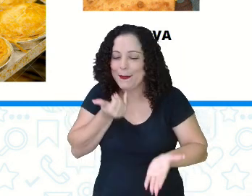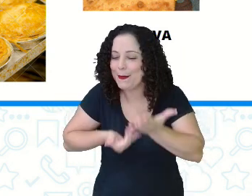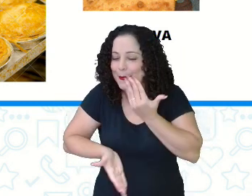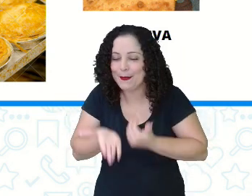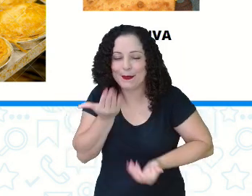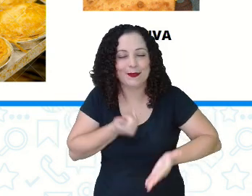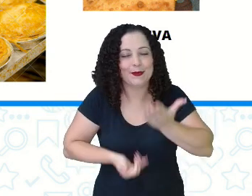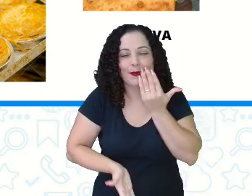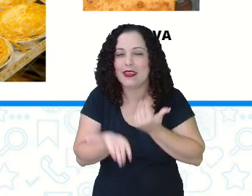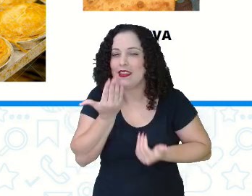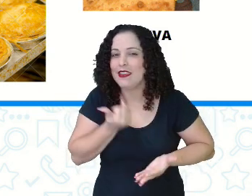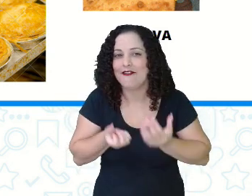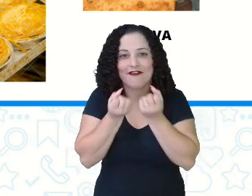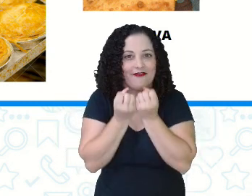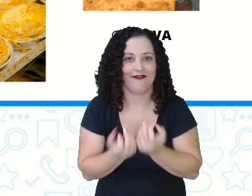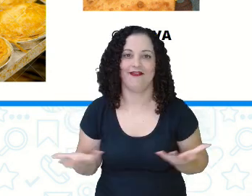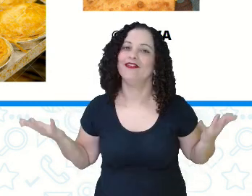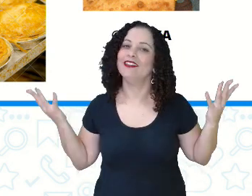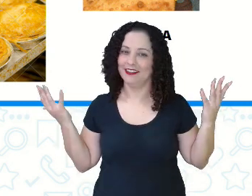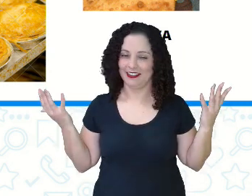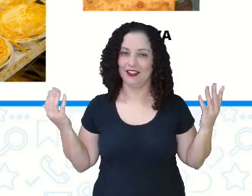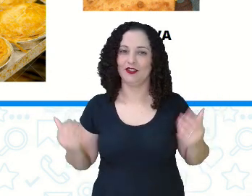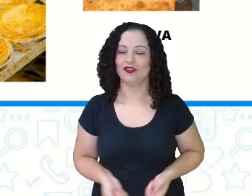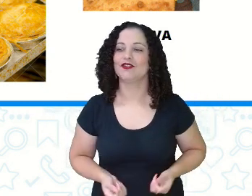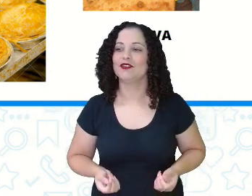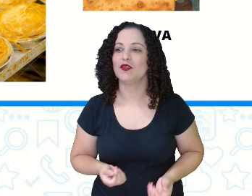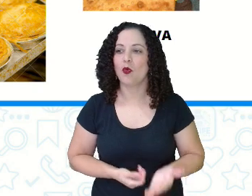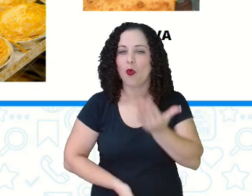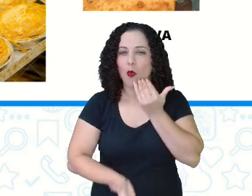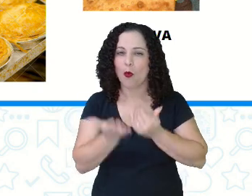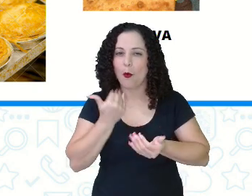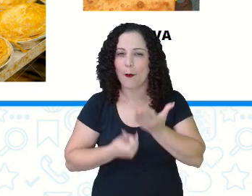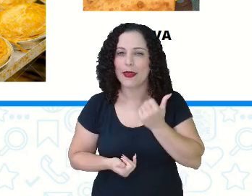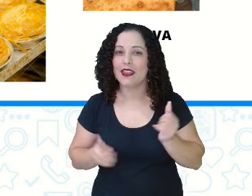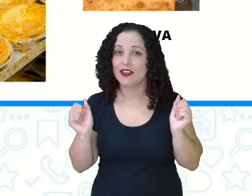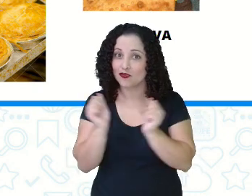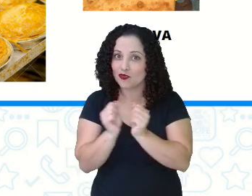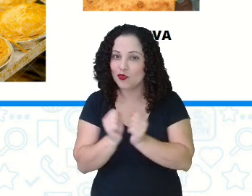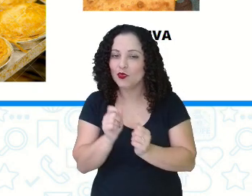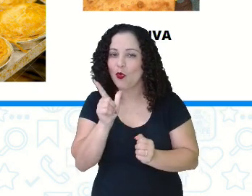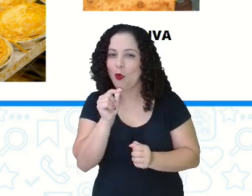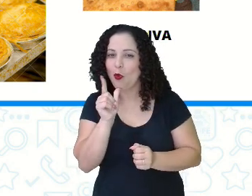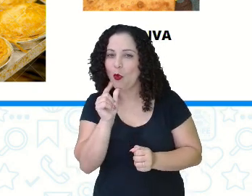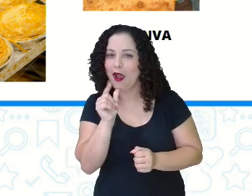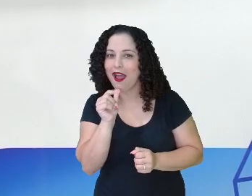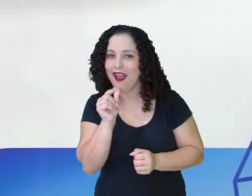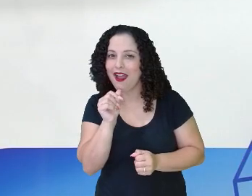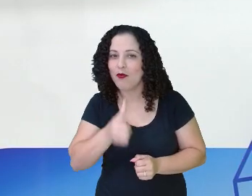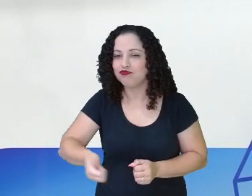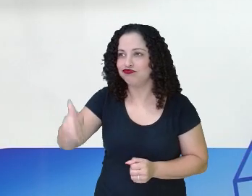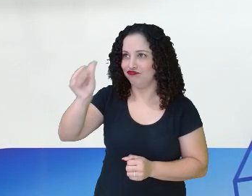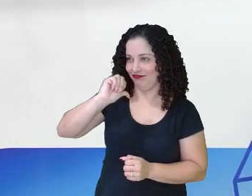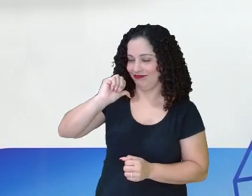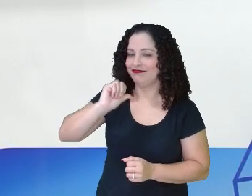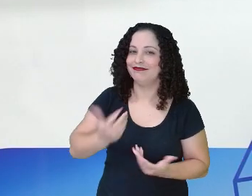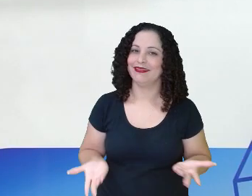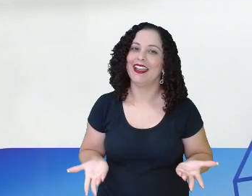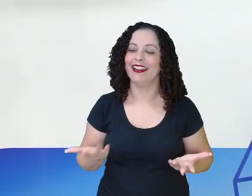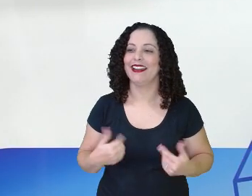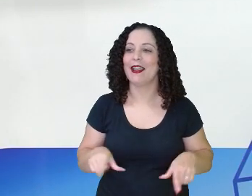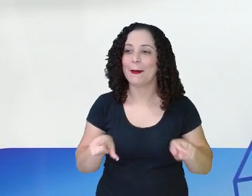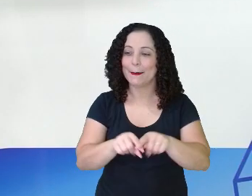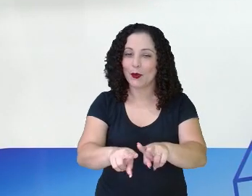comeria os 3 de cada, com água com gás, certo? Para não dizer que eu tomaria com uma coquinha gelada,